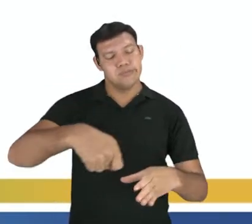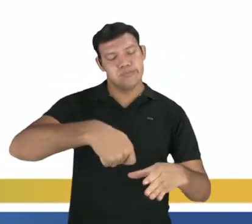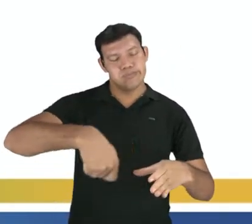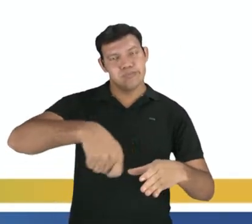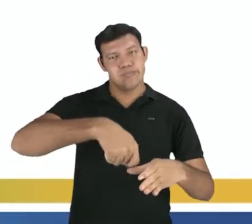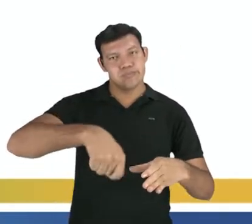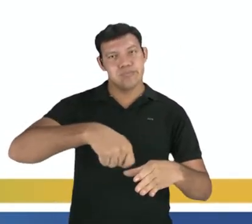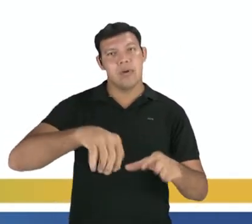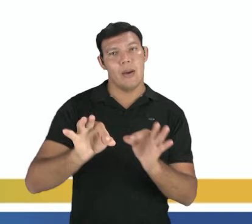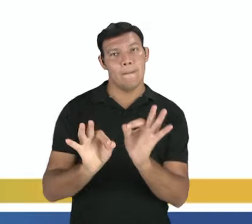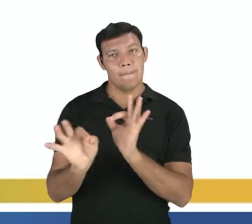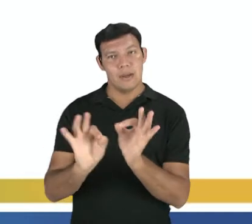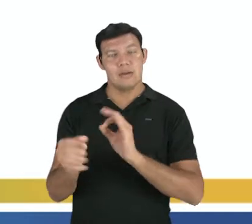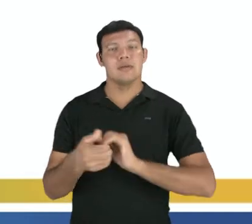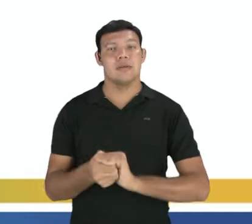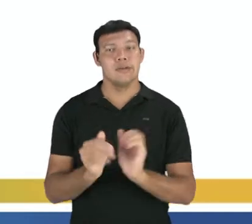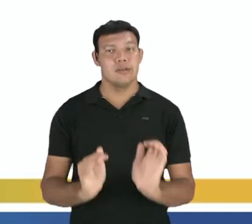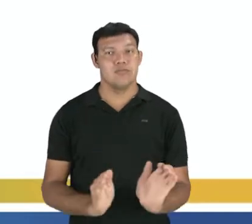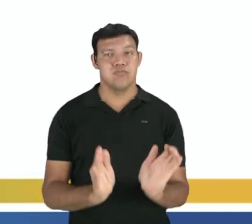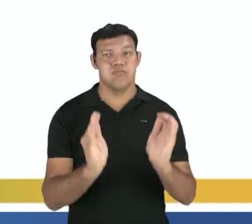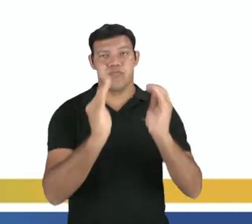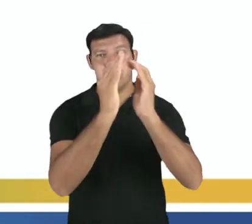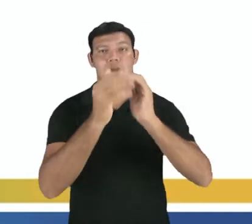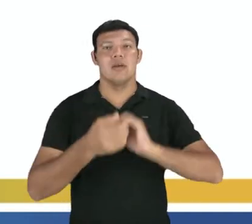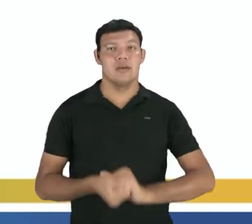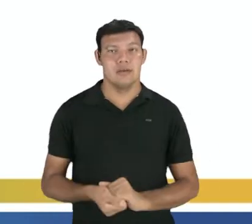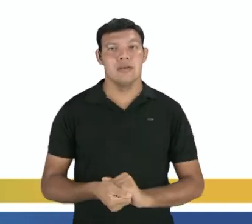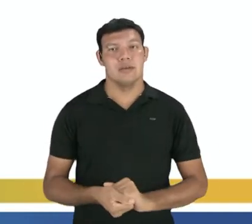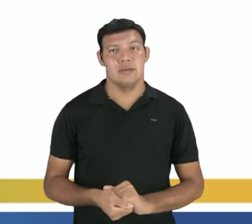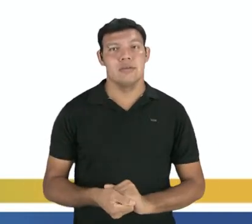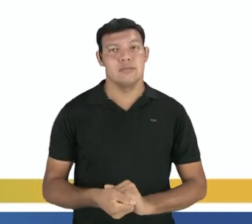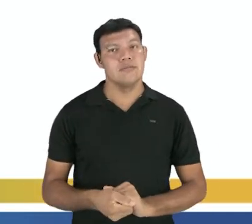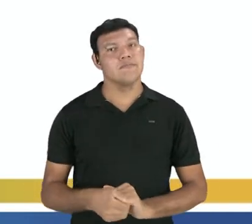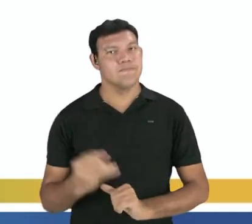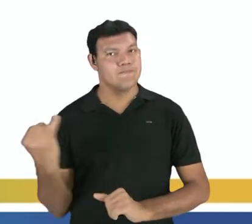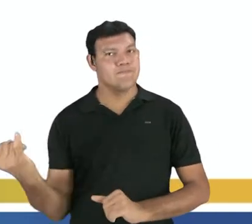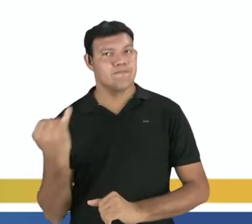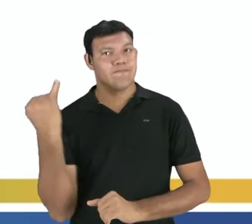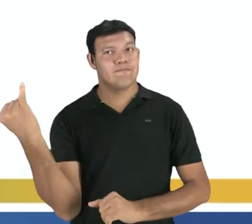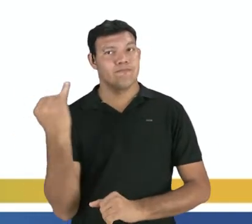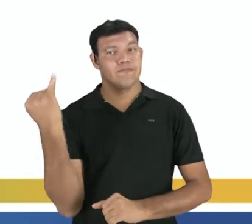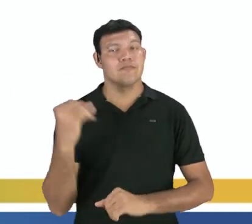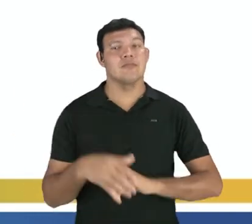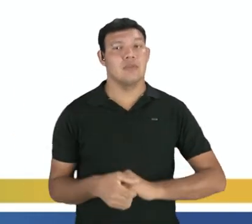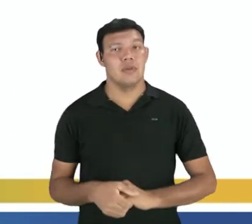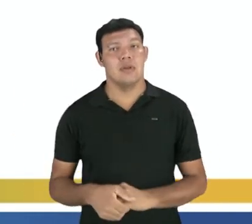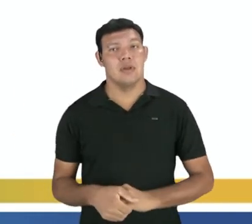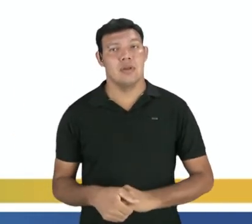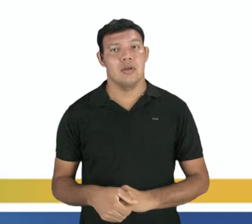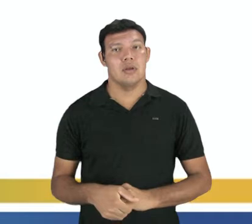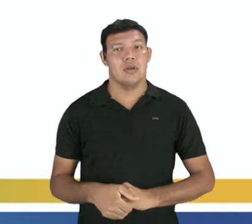Então, essa cerâmica também, né, é um vestígio muito importante para os arqueológicos